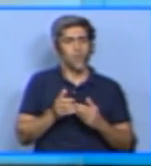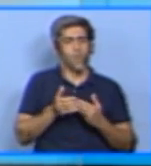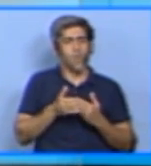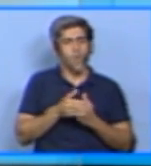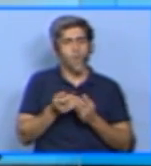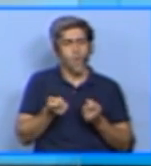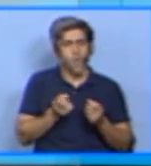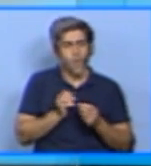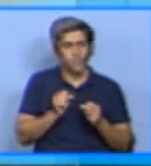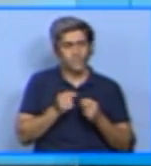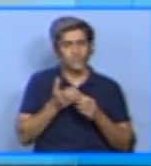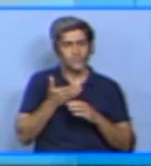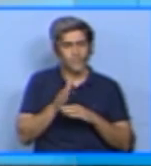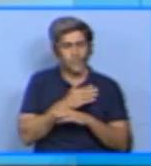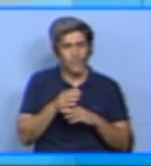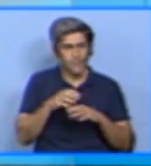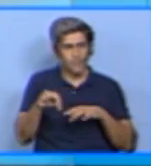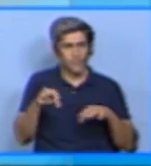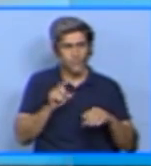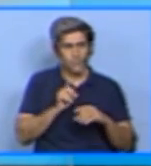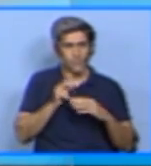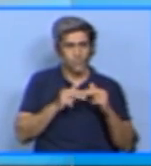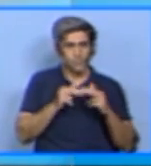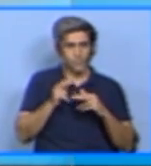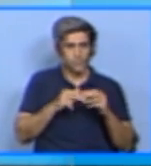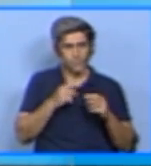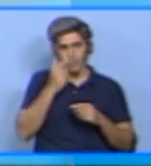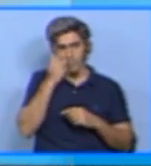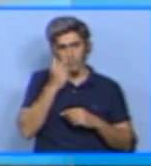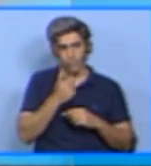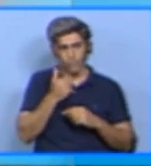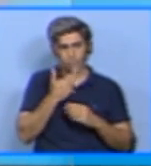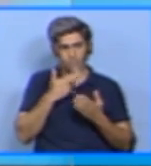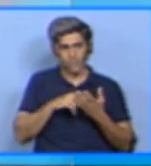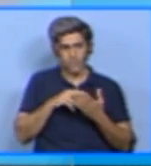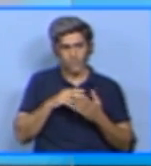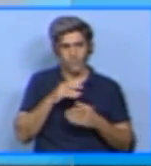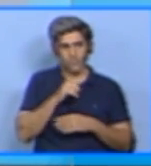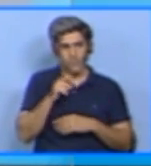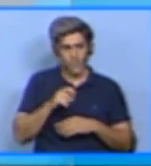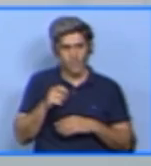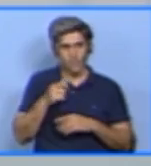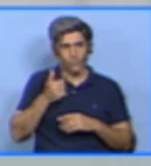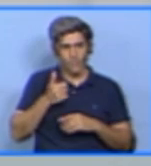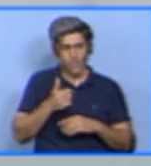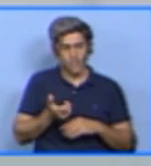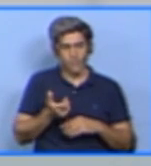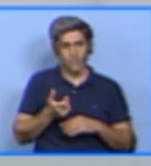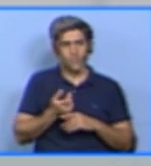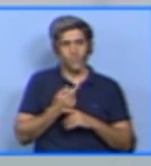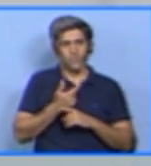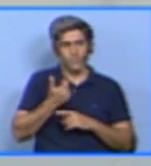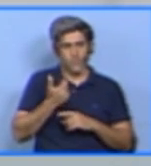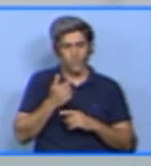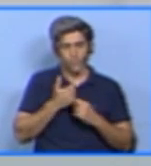separação, tudo aquilo que não é construtivo da pessoa e da realidade e da paz e do bem. Portanto, são